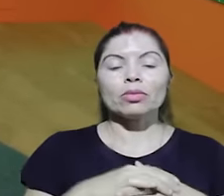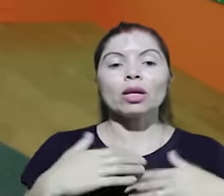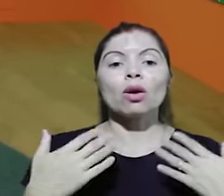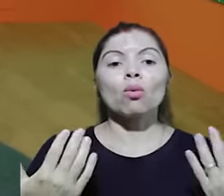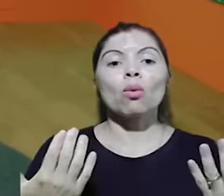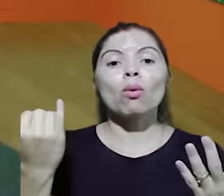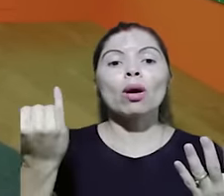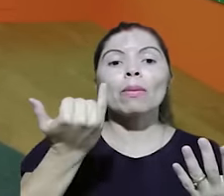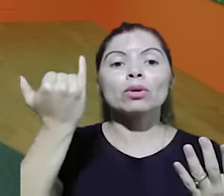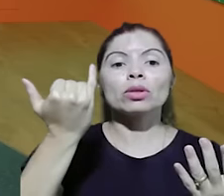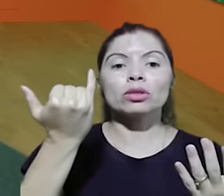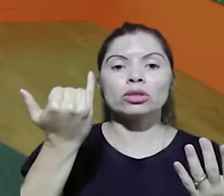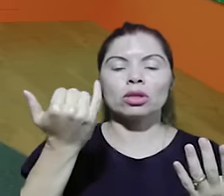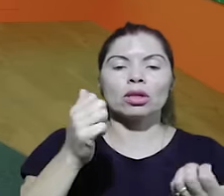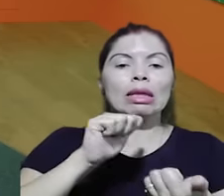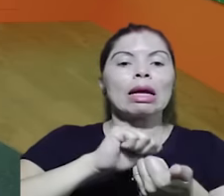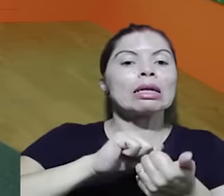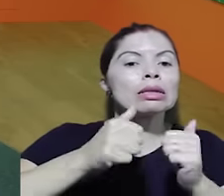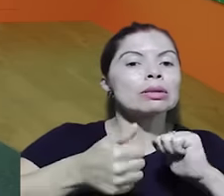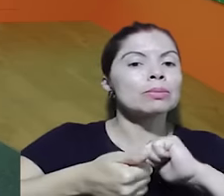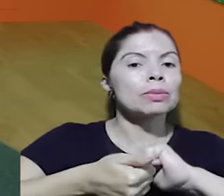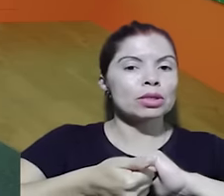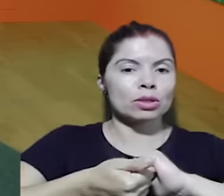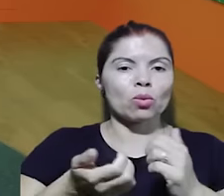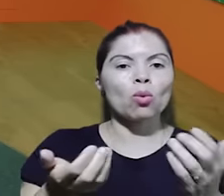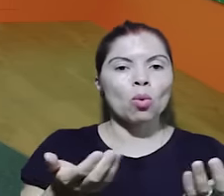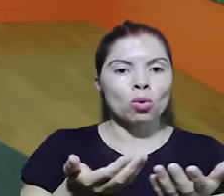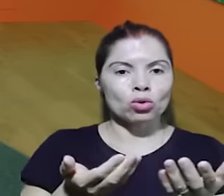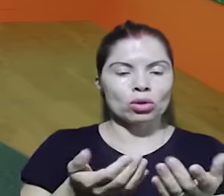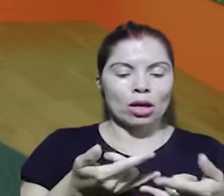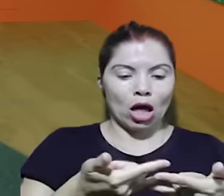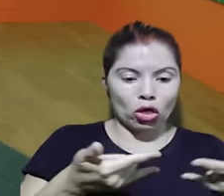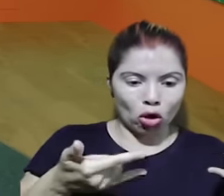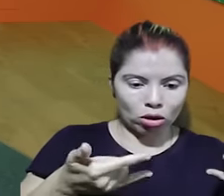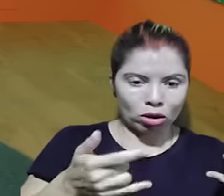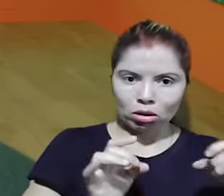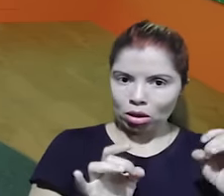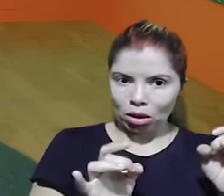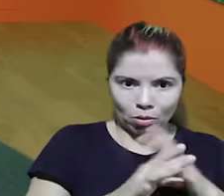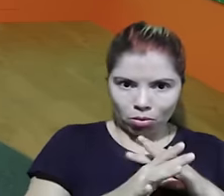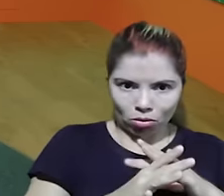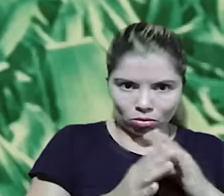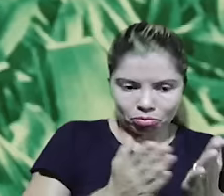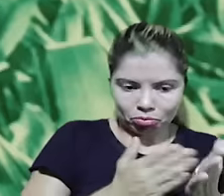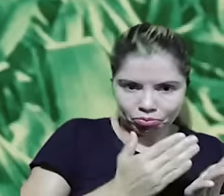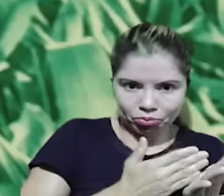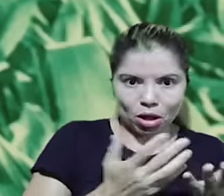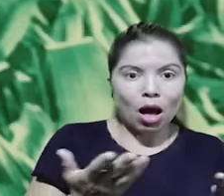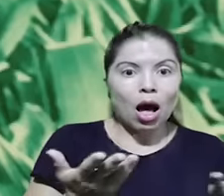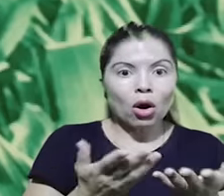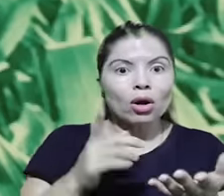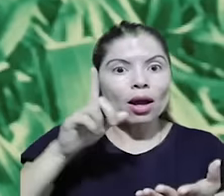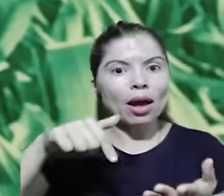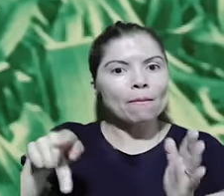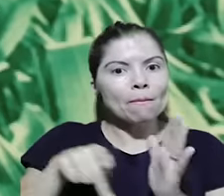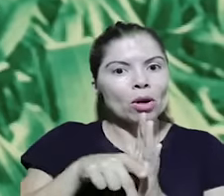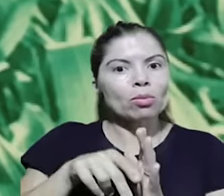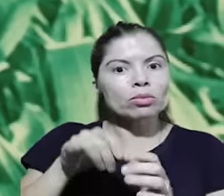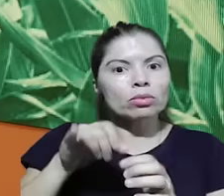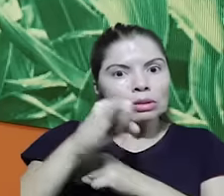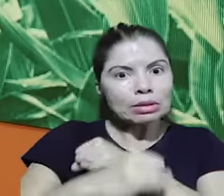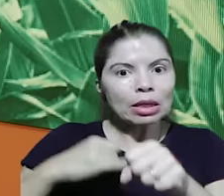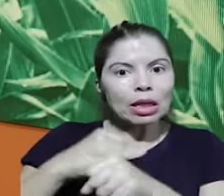importância dessa adequação né que a gente vai mostrar Hoje passo a passo dessa parte eletrônica né esse produtor que não fizer isso ele corre algum tipo de